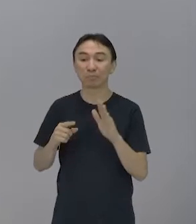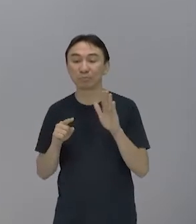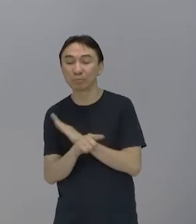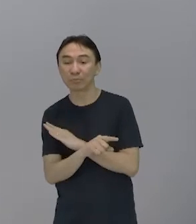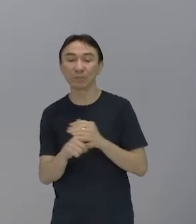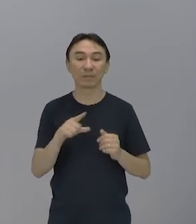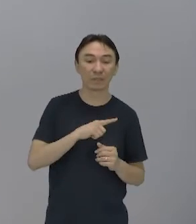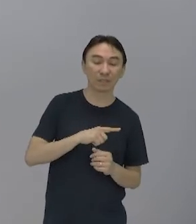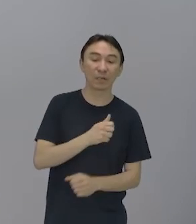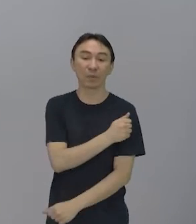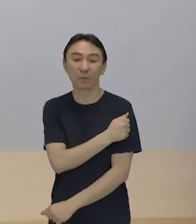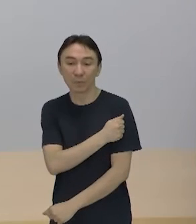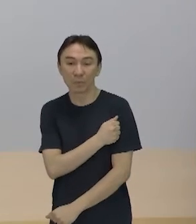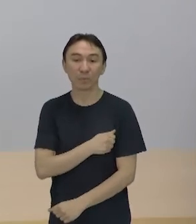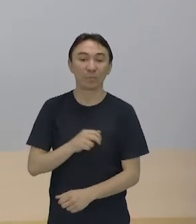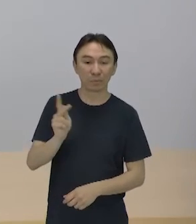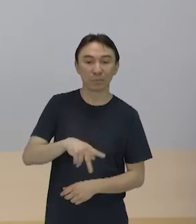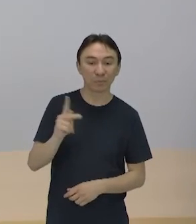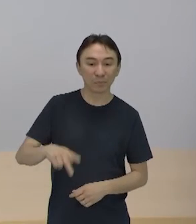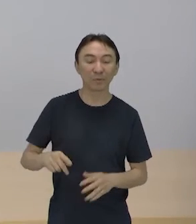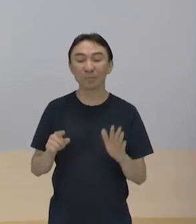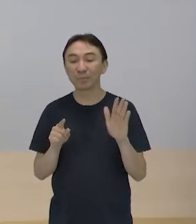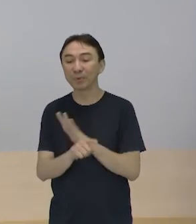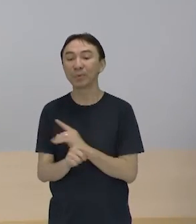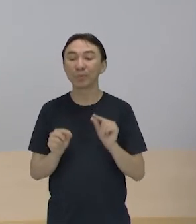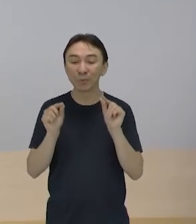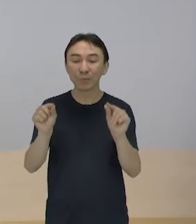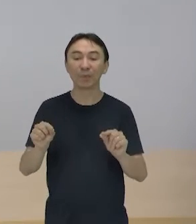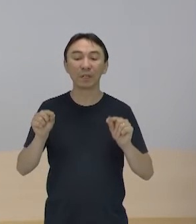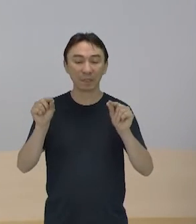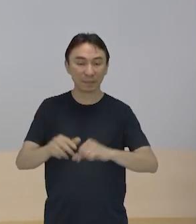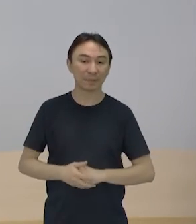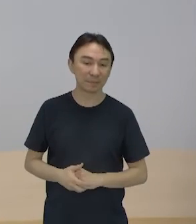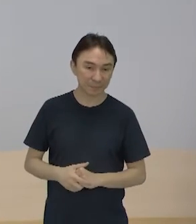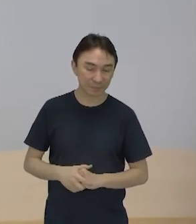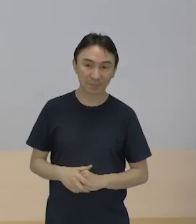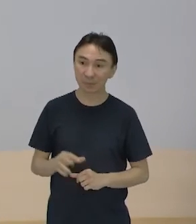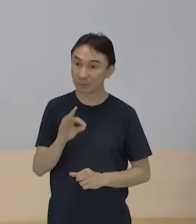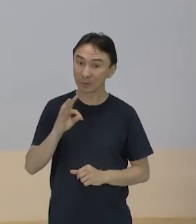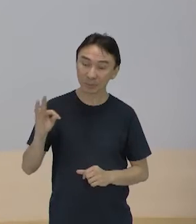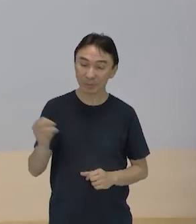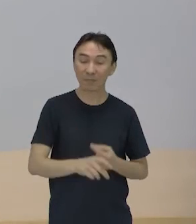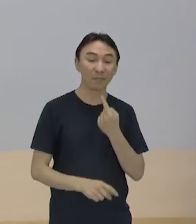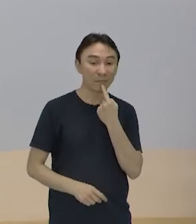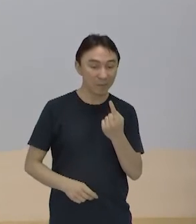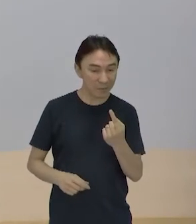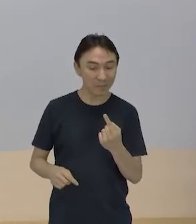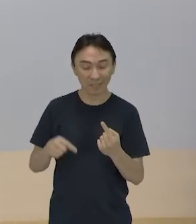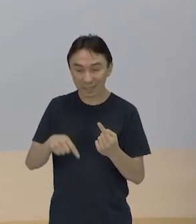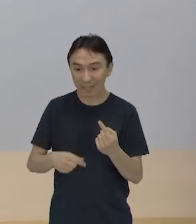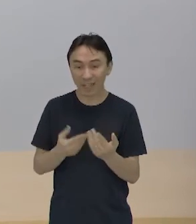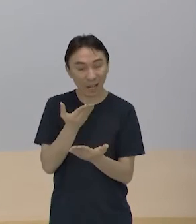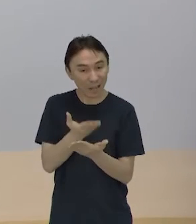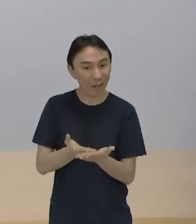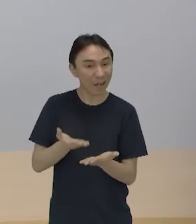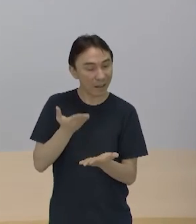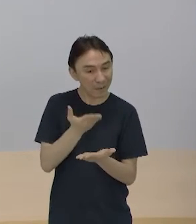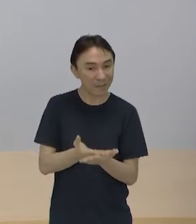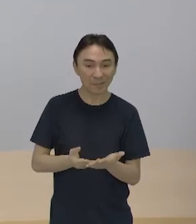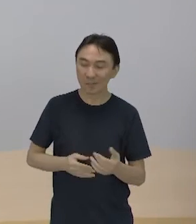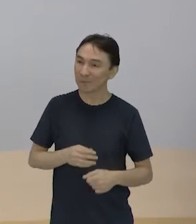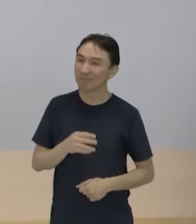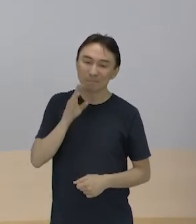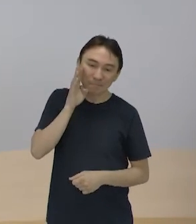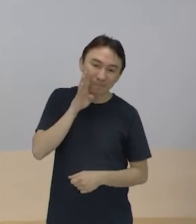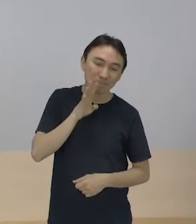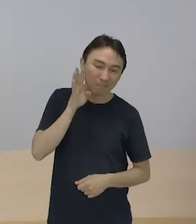alunos, professores? Tem, de alunos, de professores. A galera está falando que essa aula está incrível por conta de